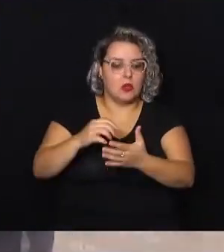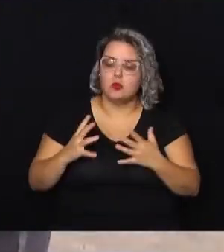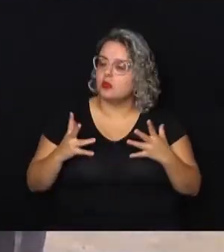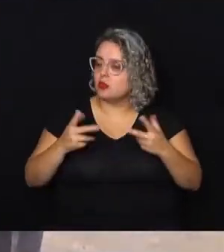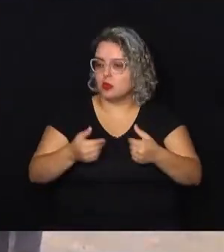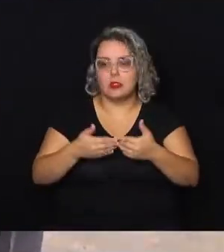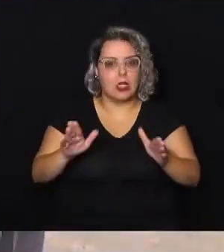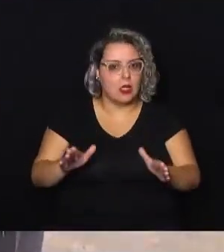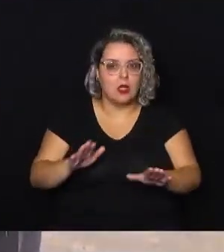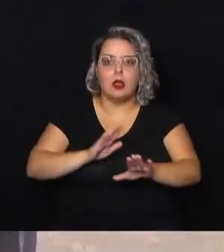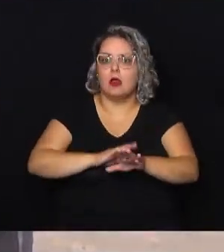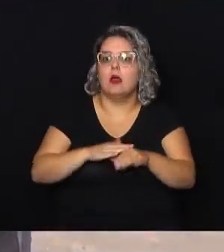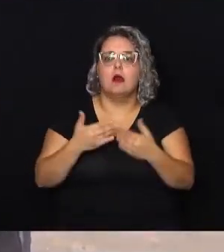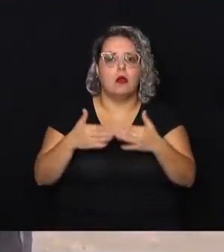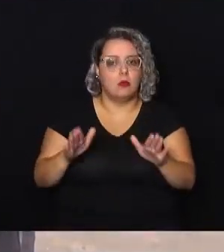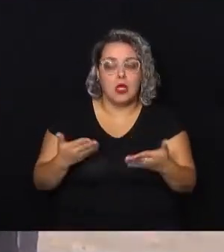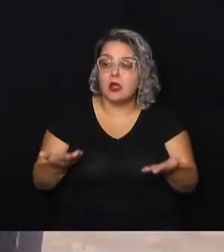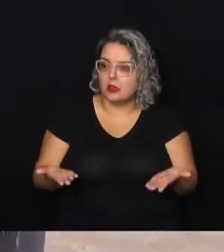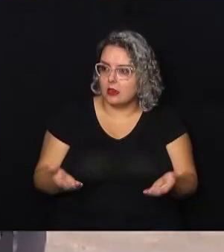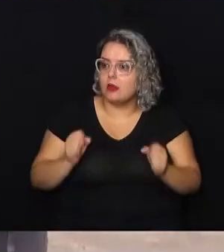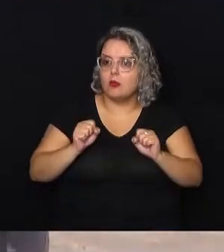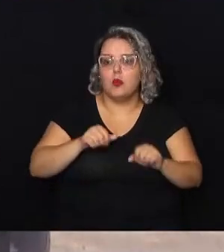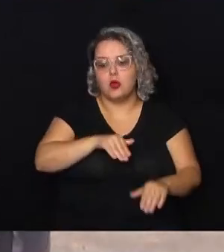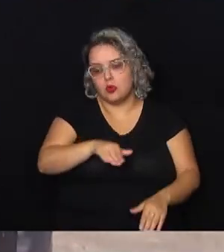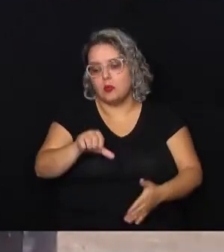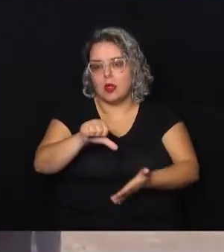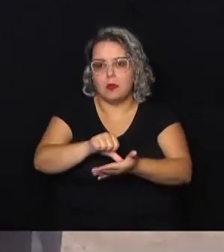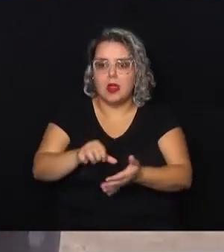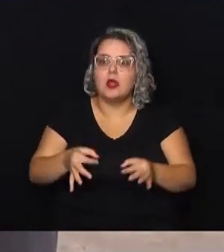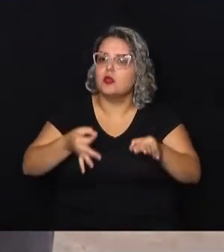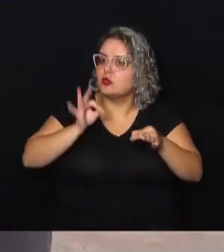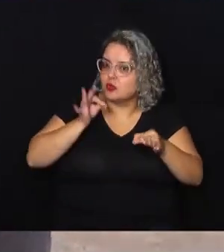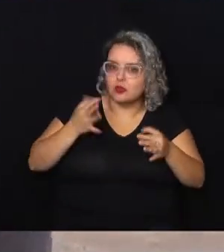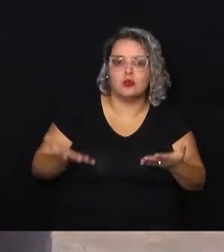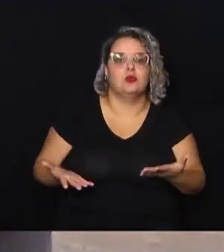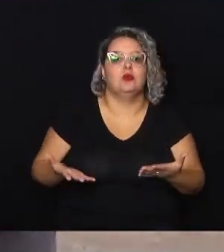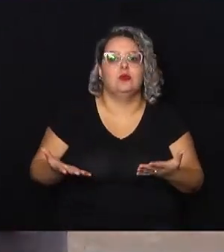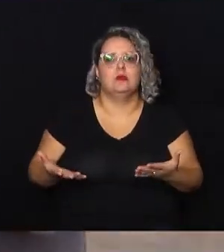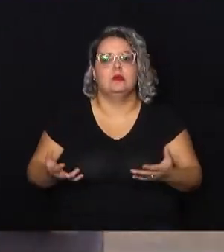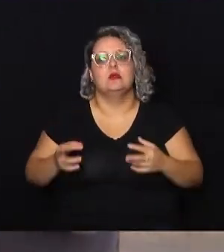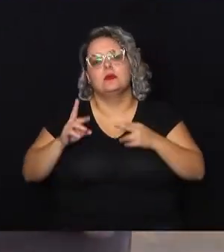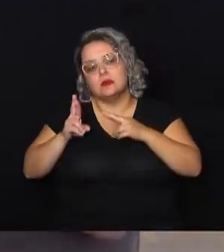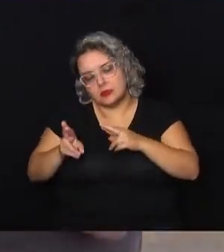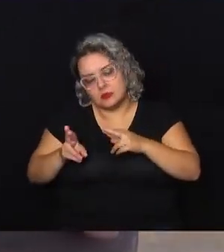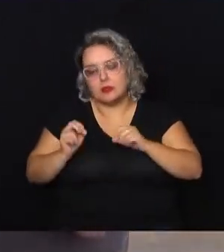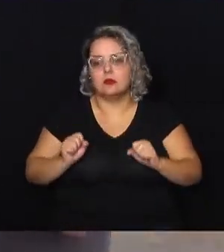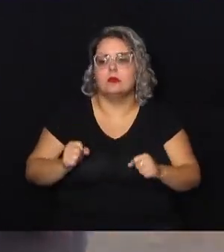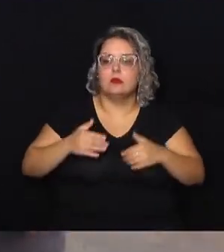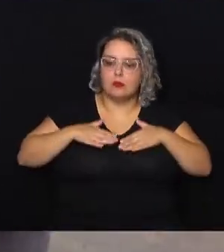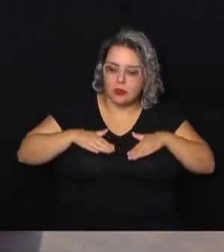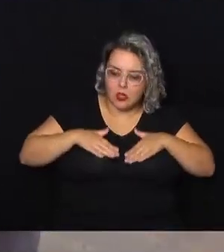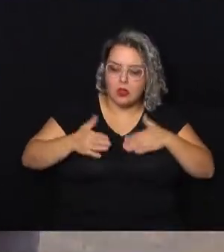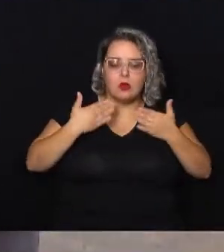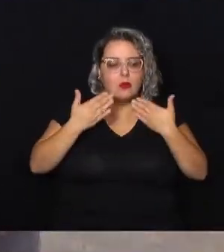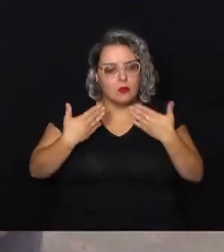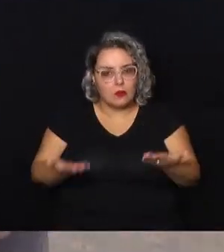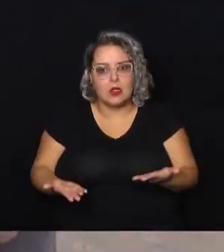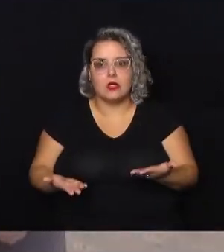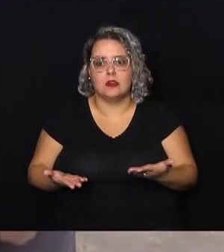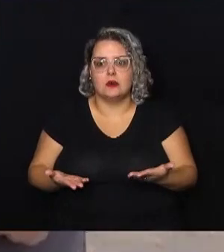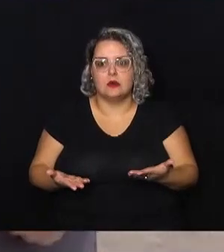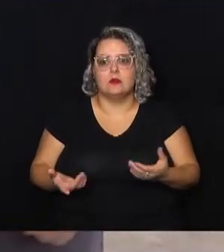estão em funcionamento. Então pode parar numa base, tomar um café, sentir com sono, cansado, conversa um pouco